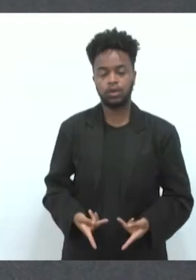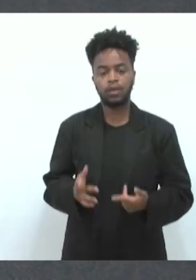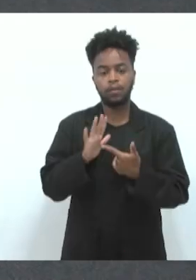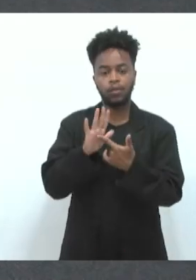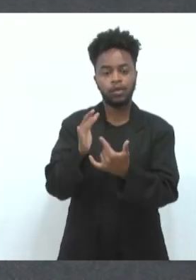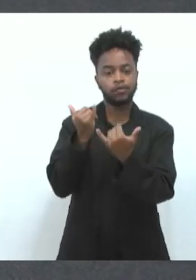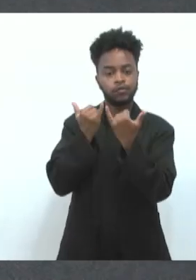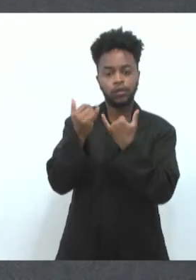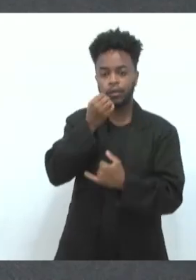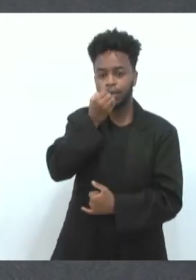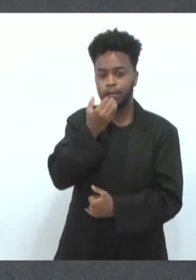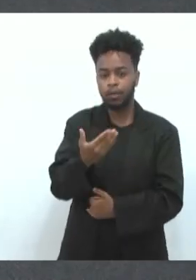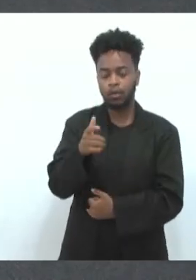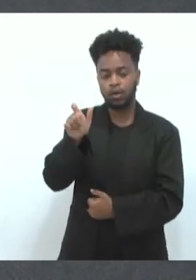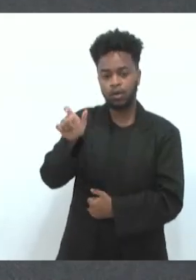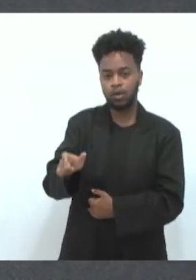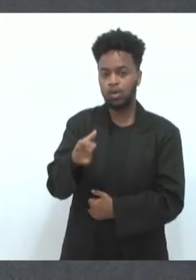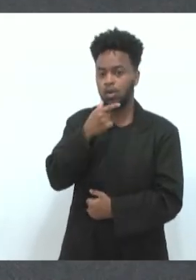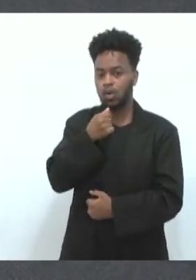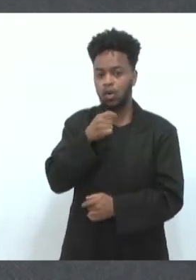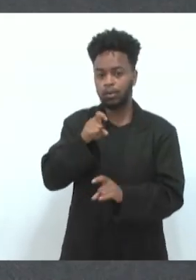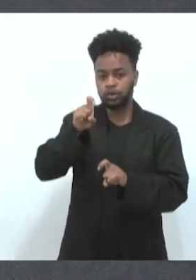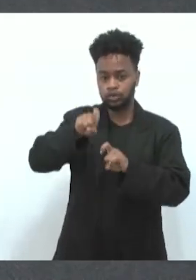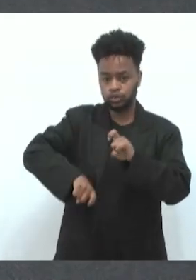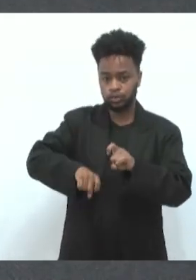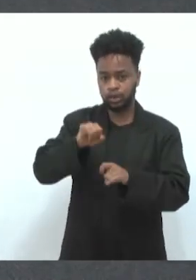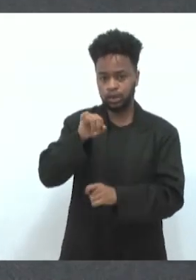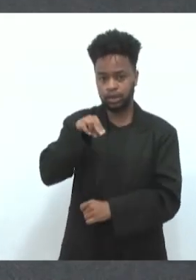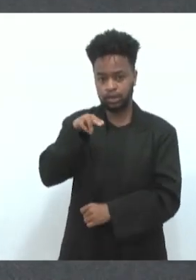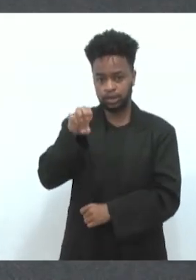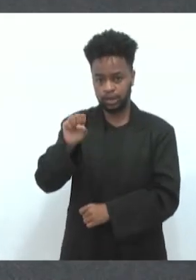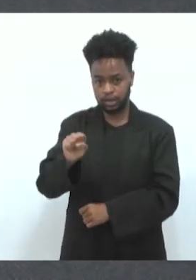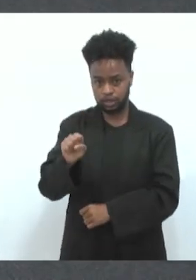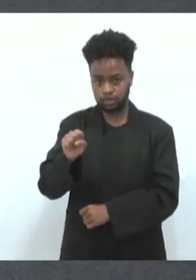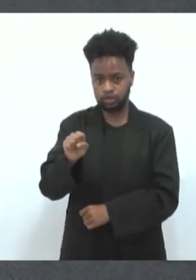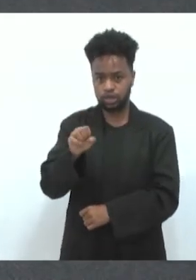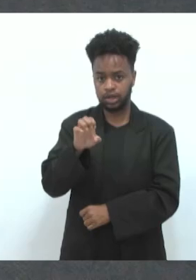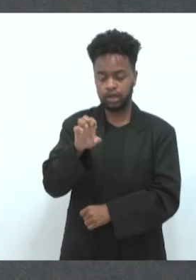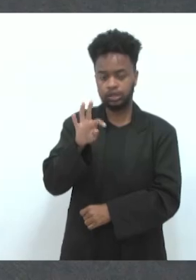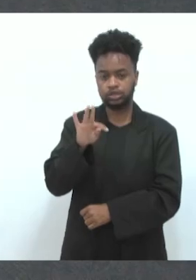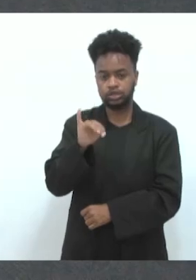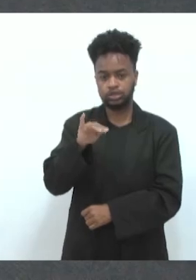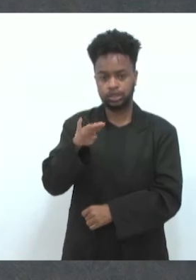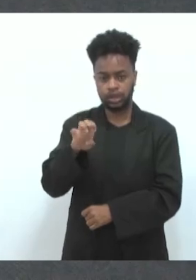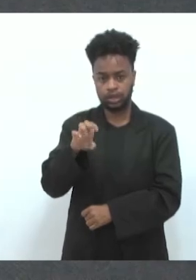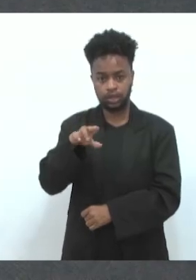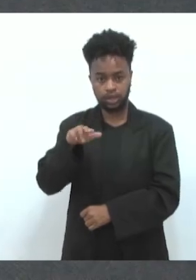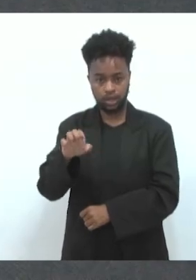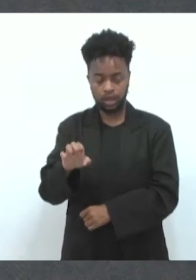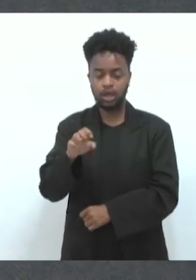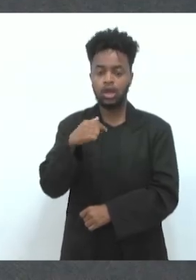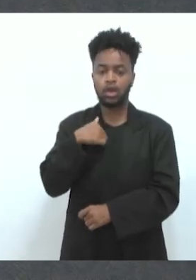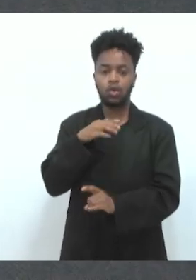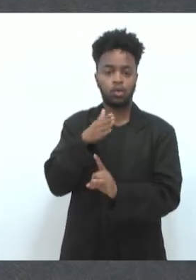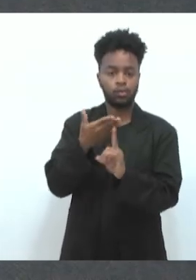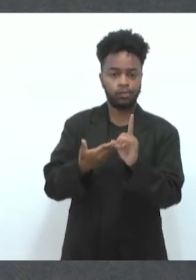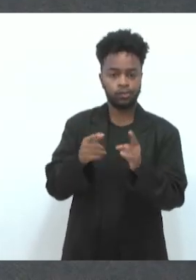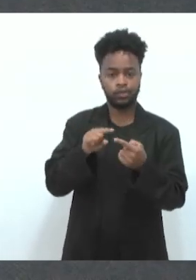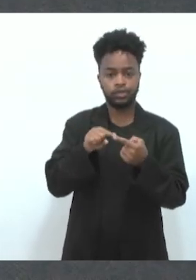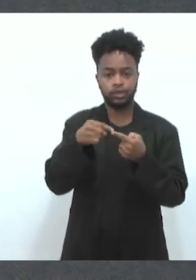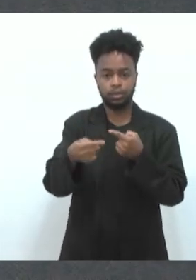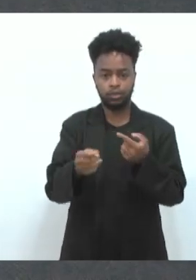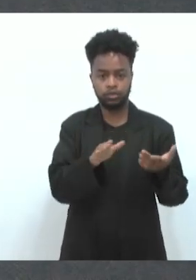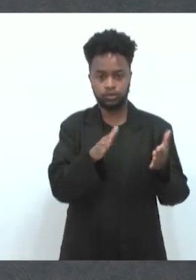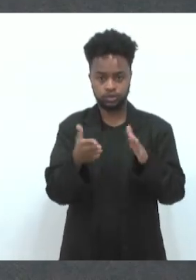de que um dos estupradores de Inês Etienne, essa sobrevivente da Casa da Morte, que eu tive a honra de homenageá-la pós-mortem com uma